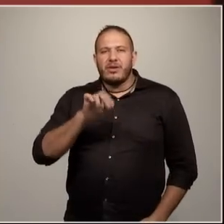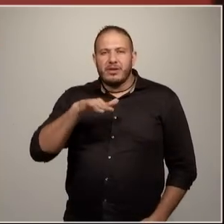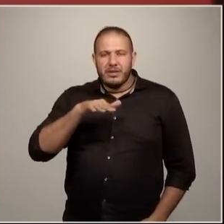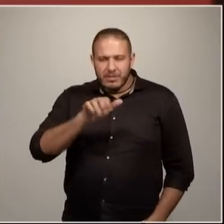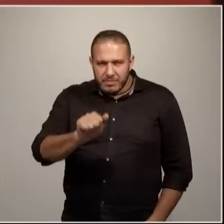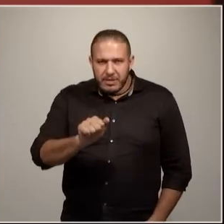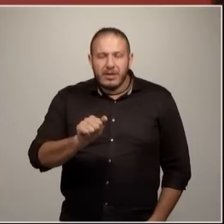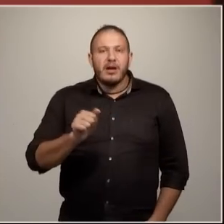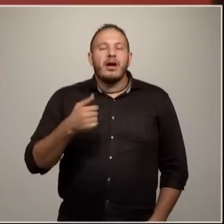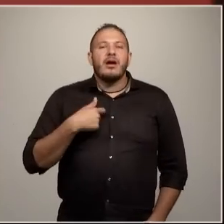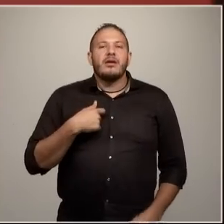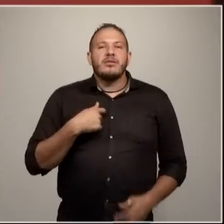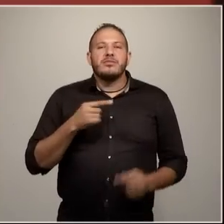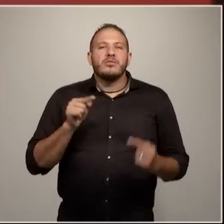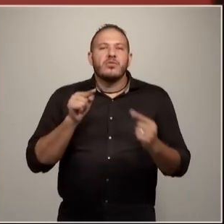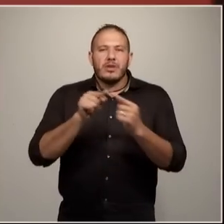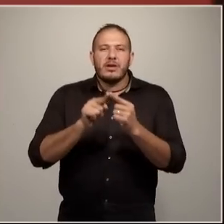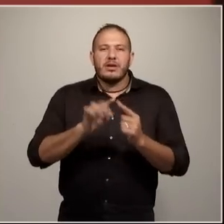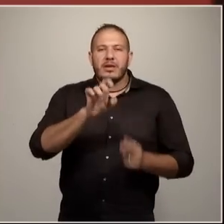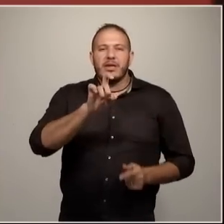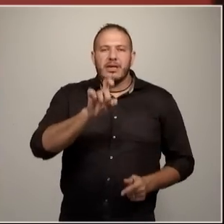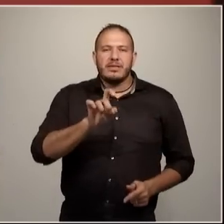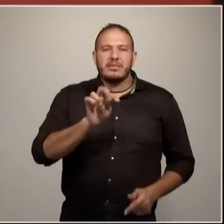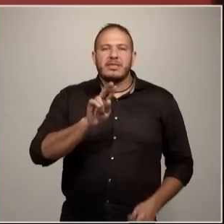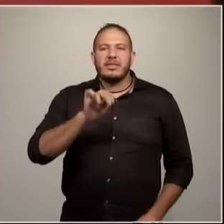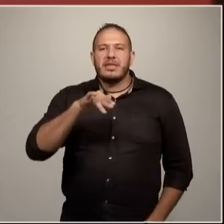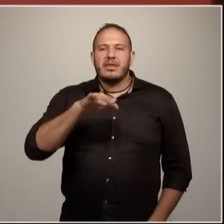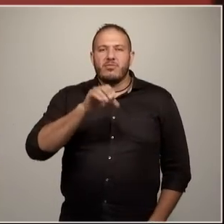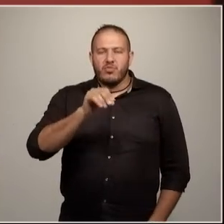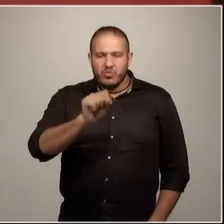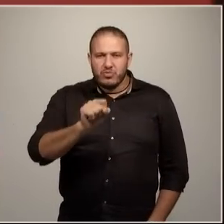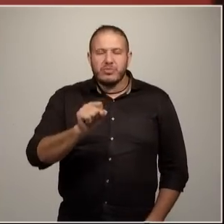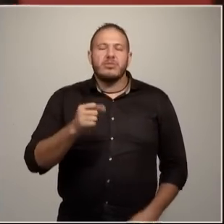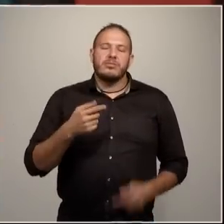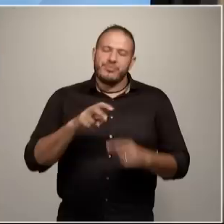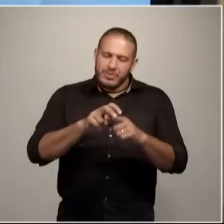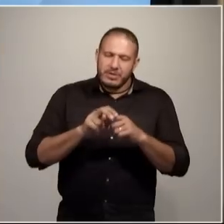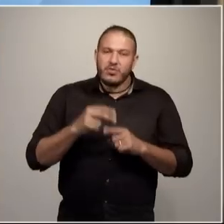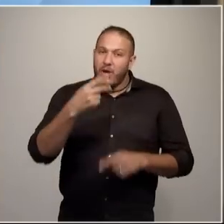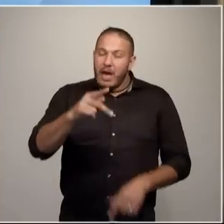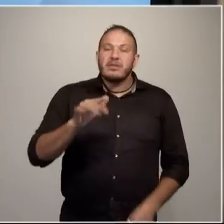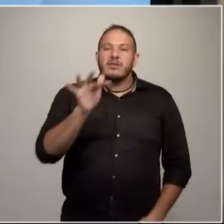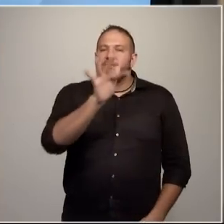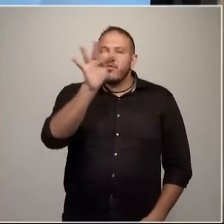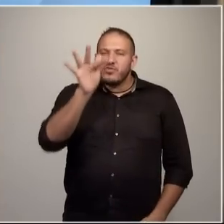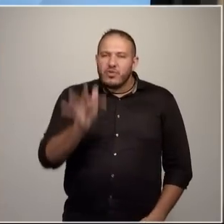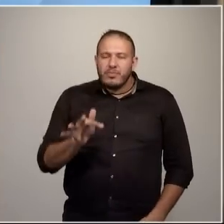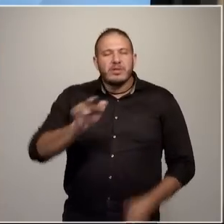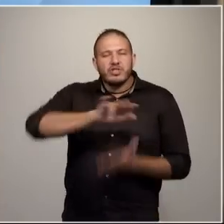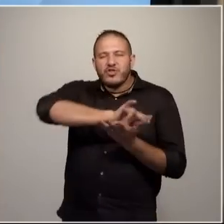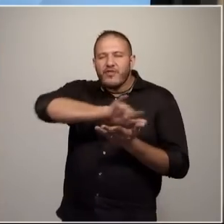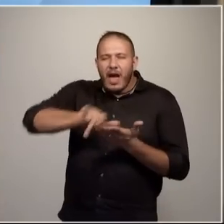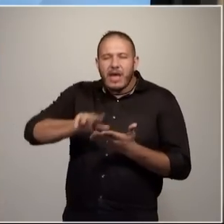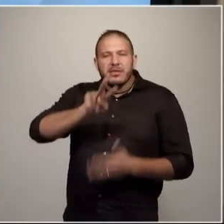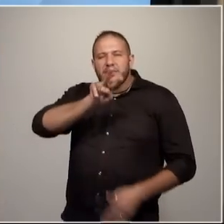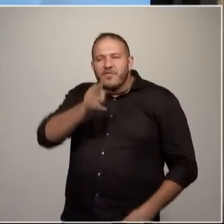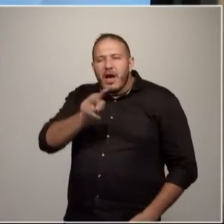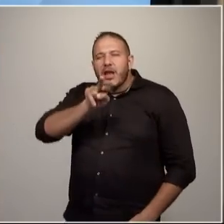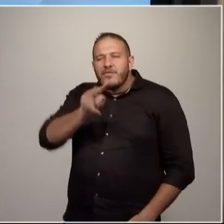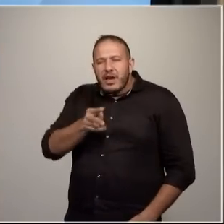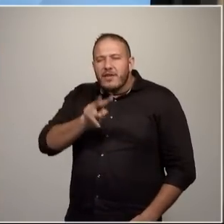Principalmente quando os extremos de integração são variáveis. Então, com essas funções de várias variáveis, cujos gráficos